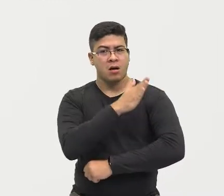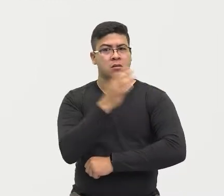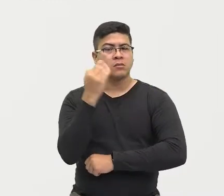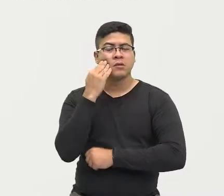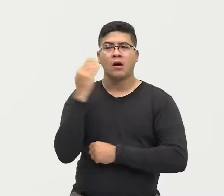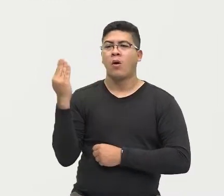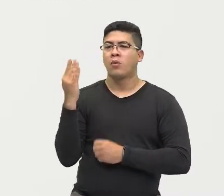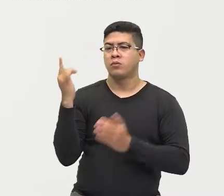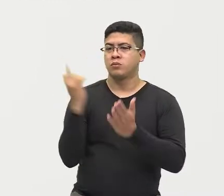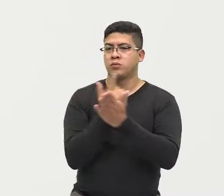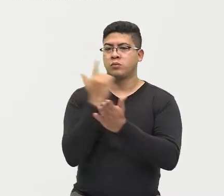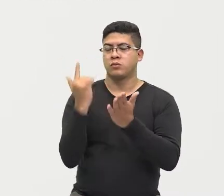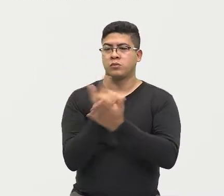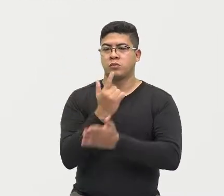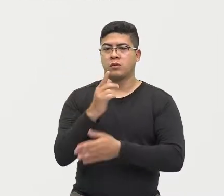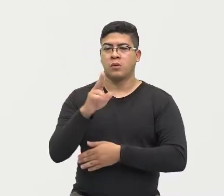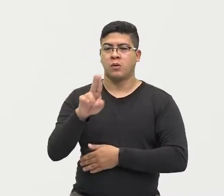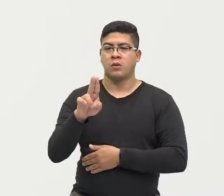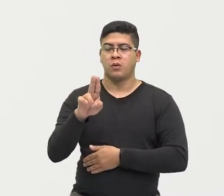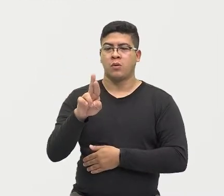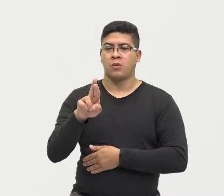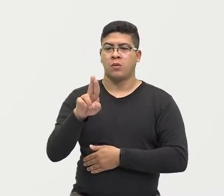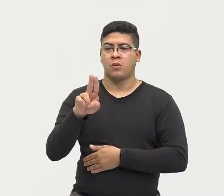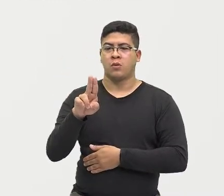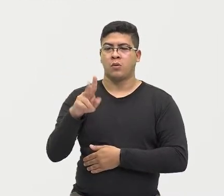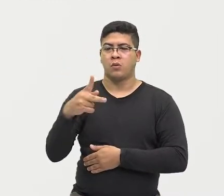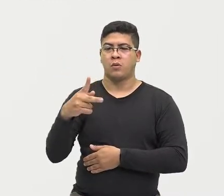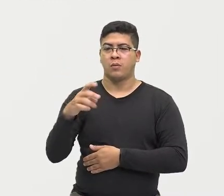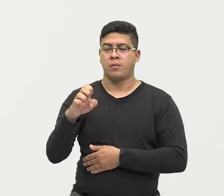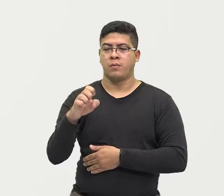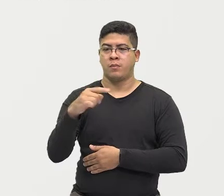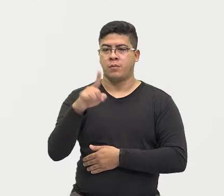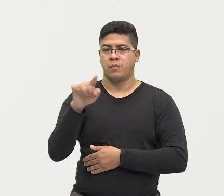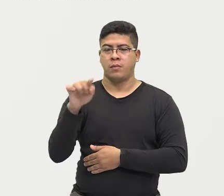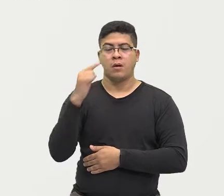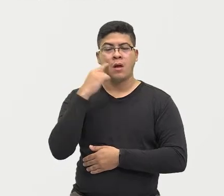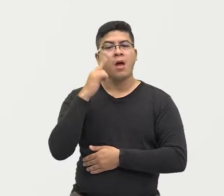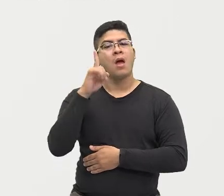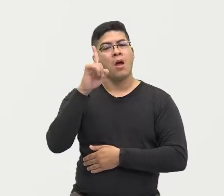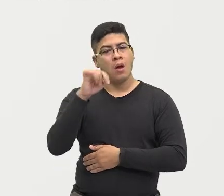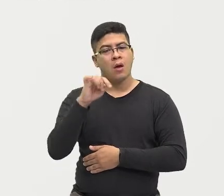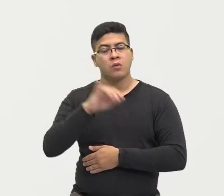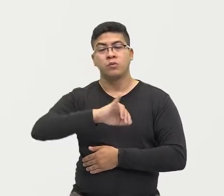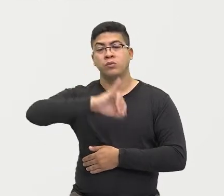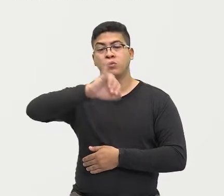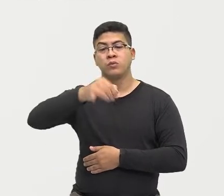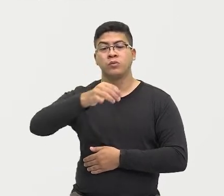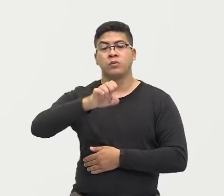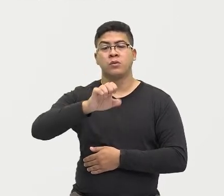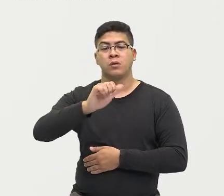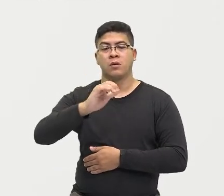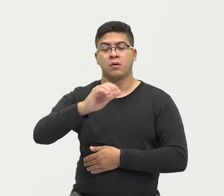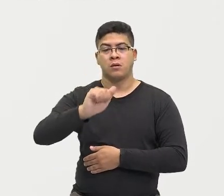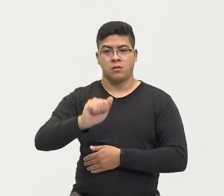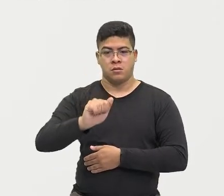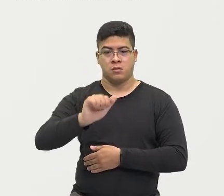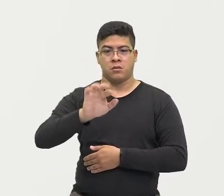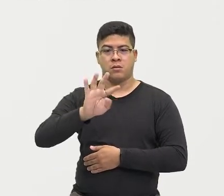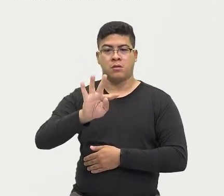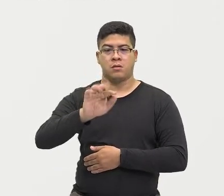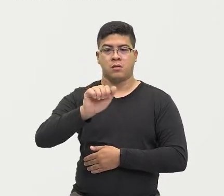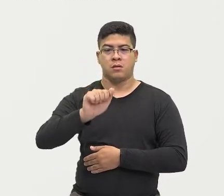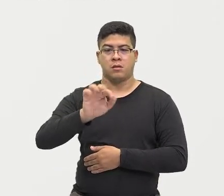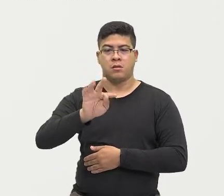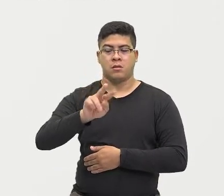aparecer o caboclo, o Jeca Tatu, já vou adiantar para você o nome do personagem,